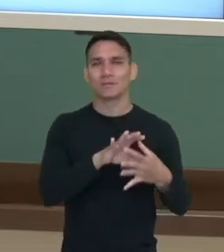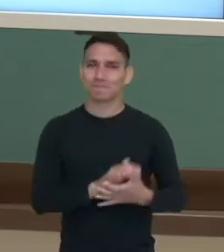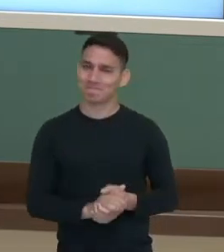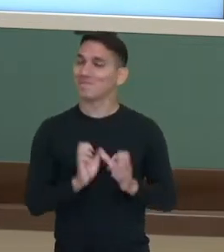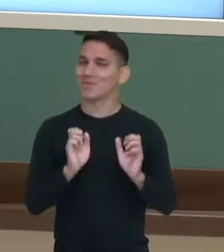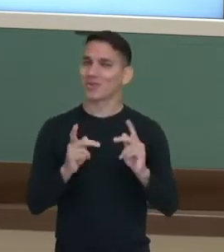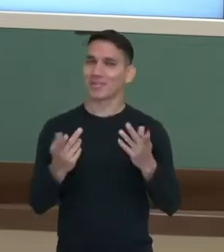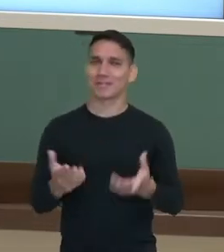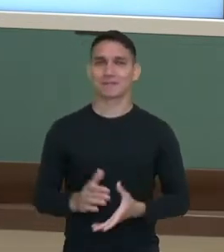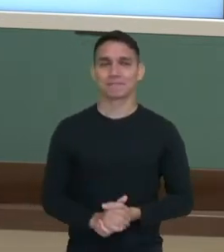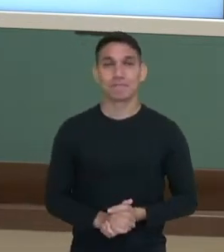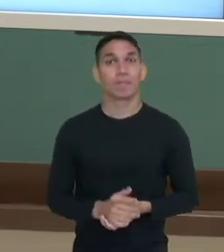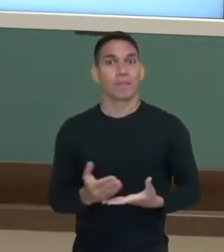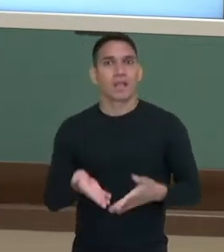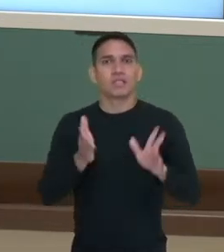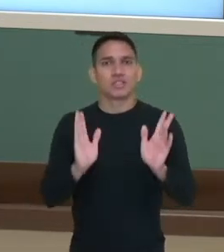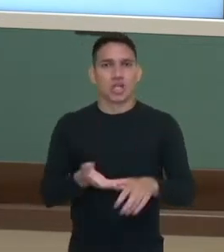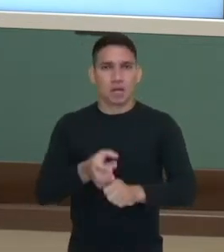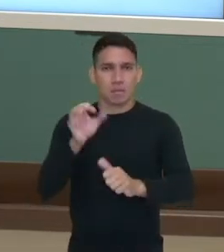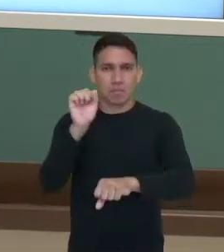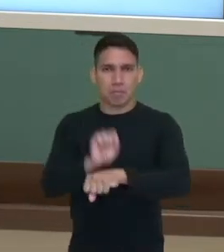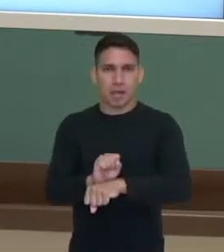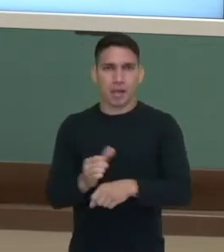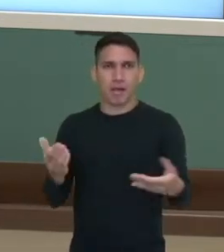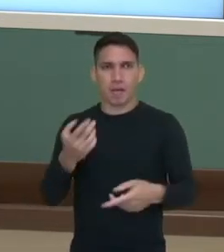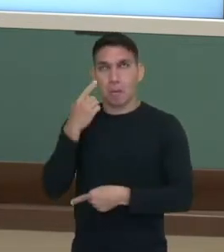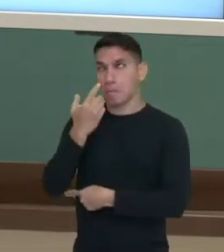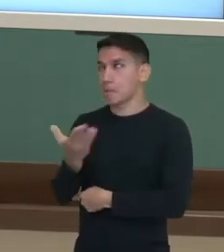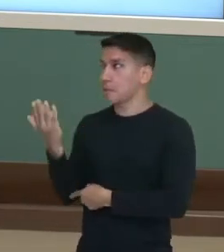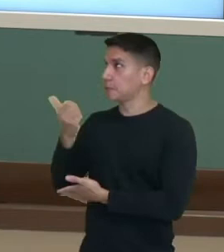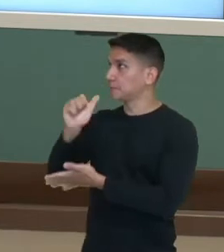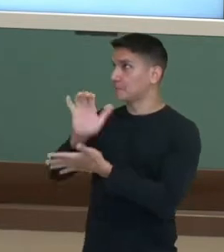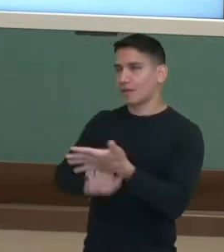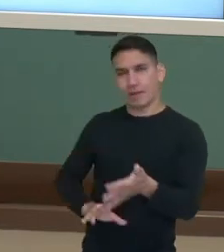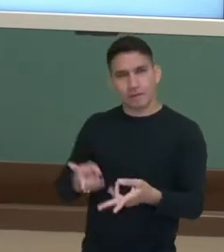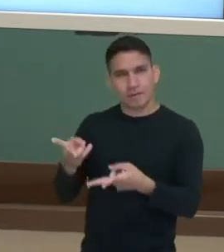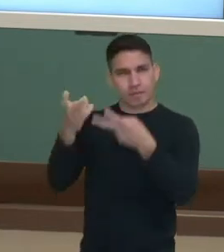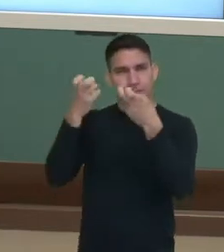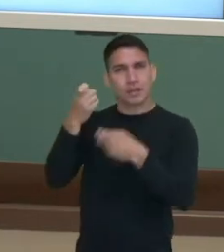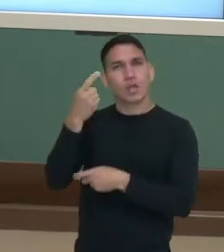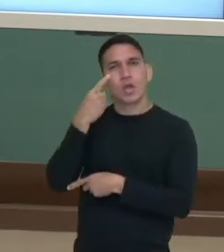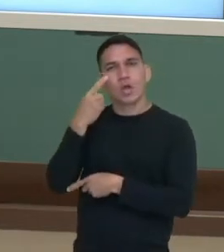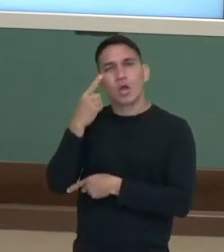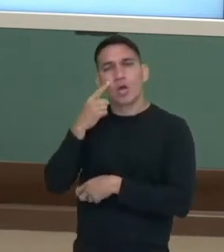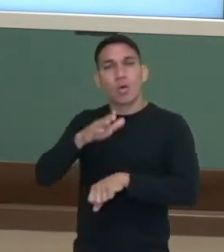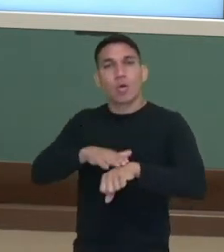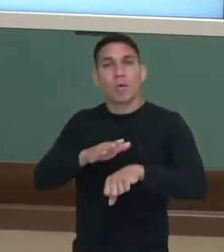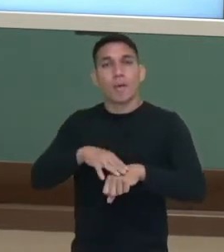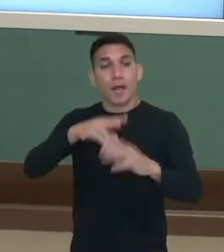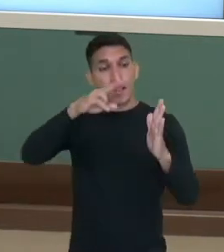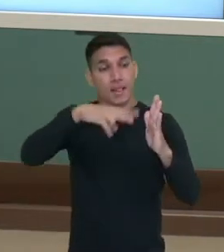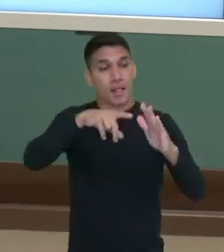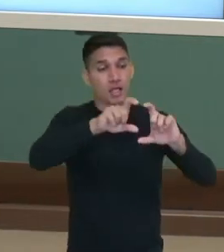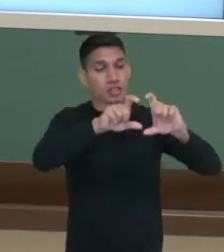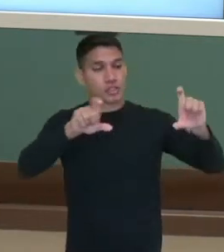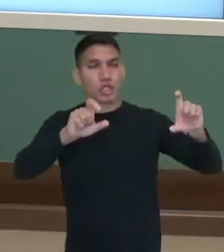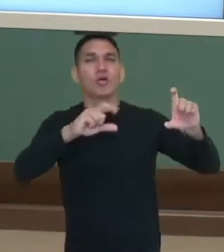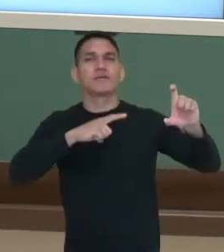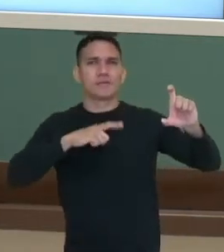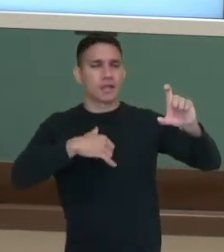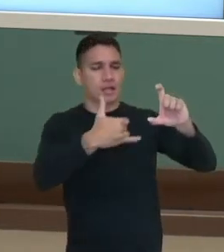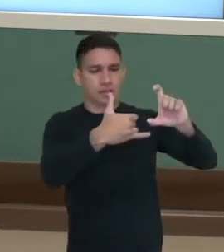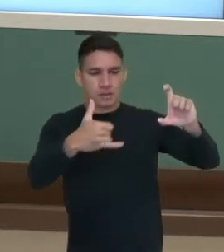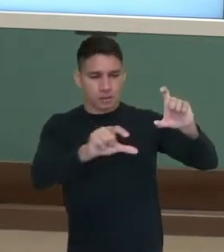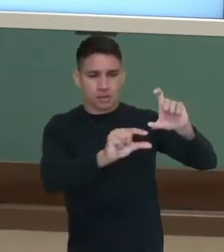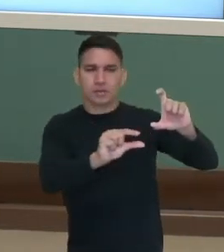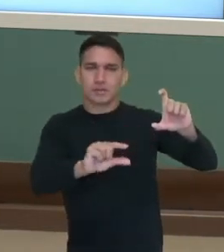Certo? Fazemos uma pausa aqui e já temos uma atividade. Você reparou? Lemos o título, tinha um subtítulo,